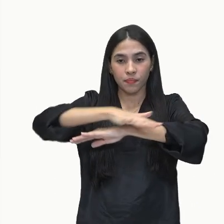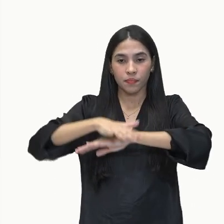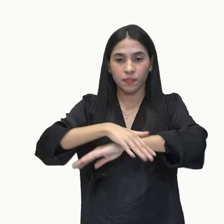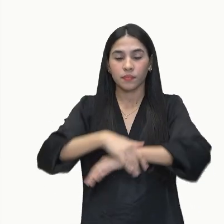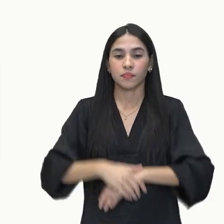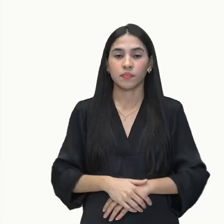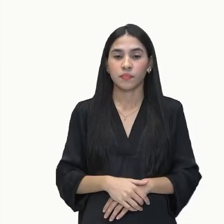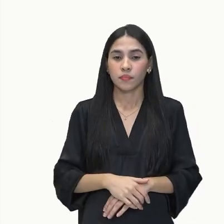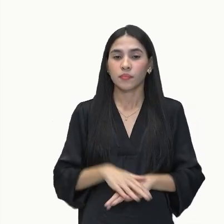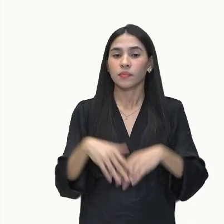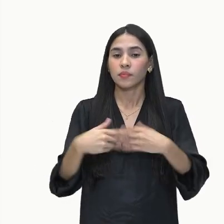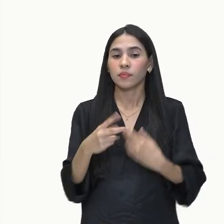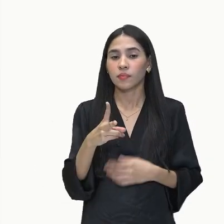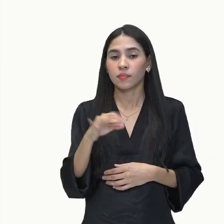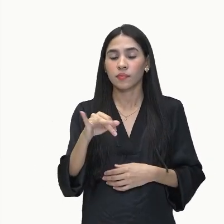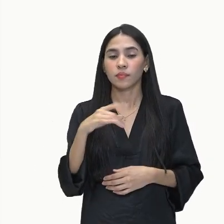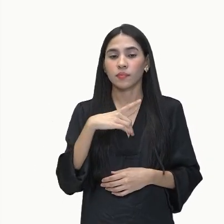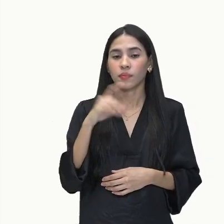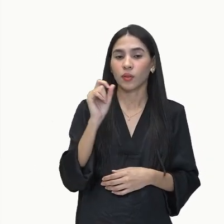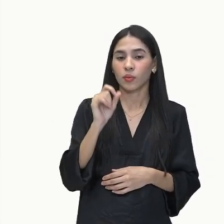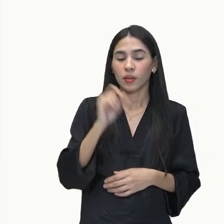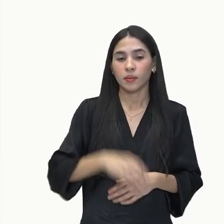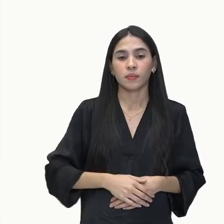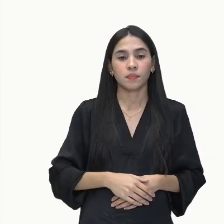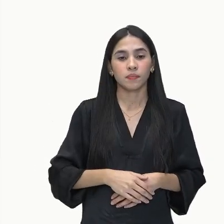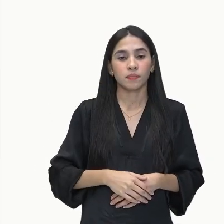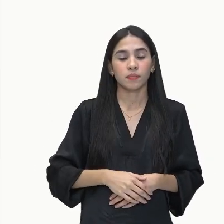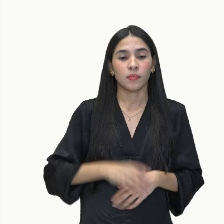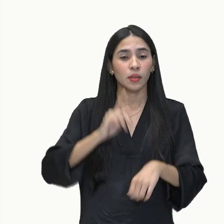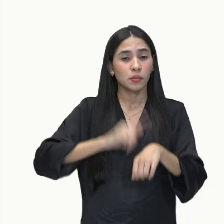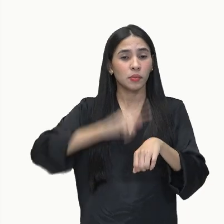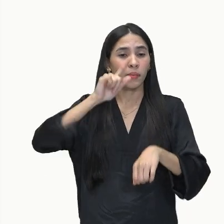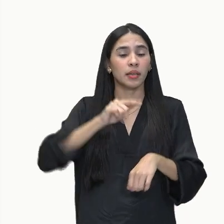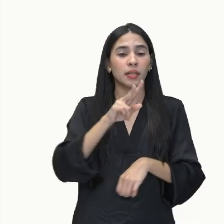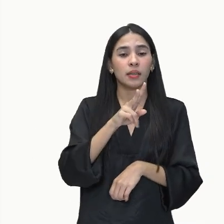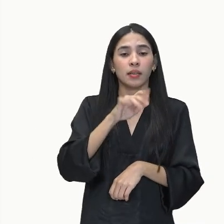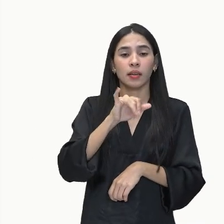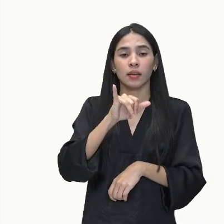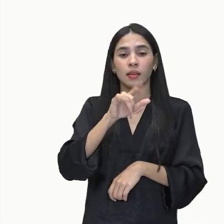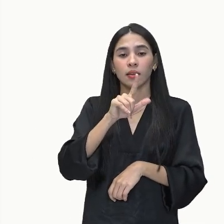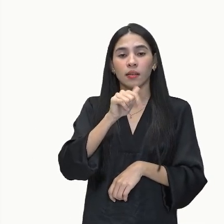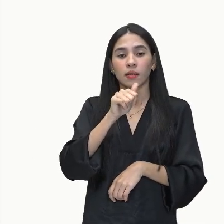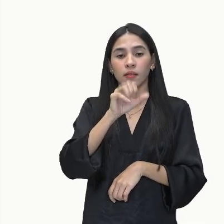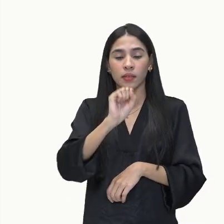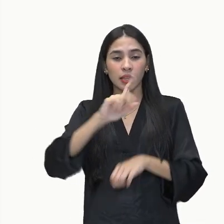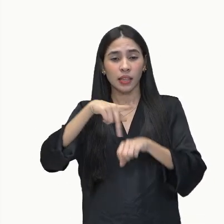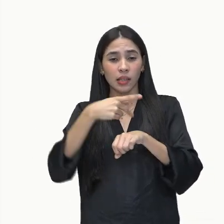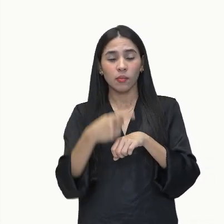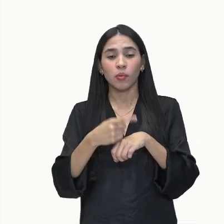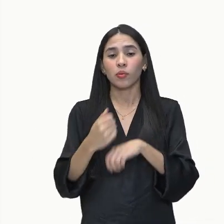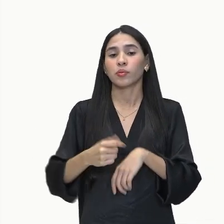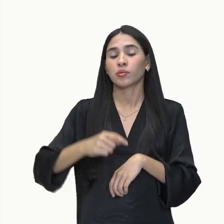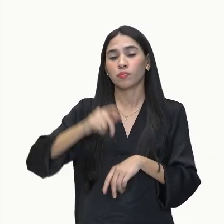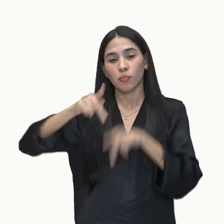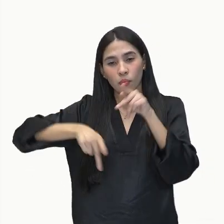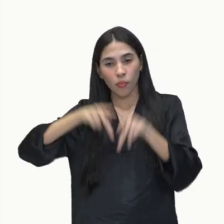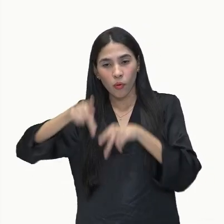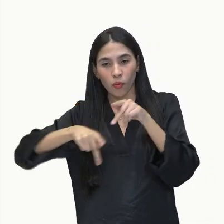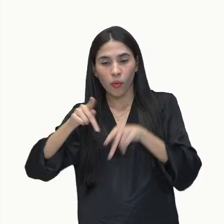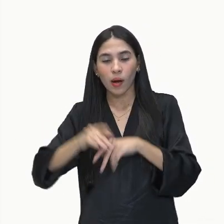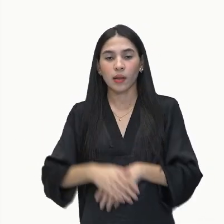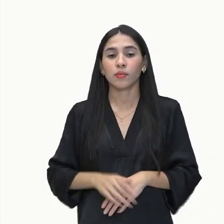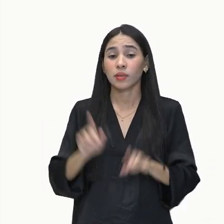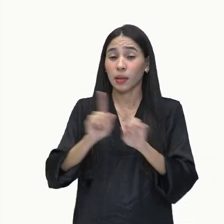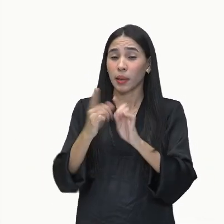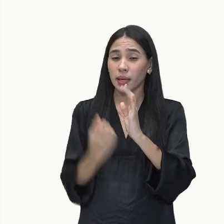nós vamos ter o quê? Nós vamos ter as primeiras vilas, os primeiros povoados, os primeiros núcleos urbanos,